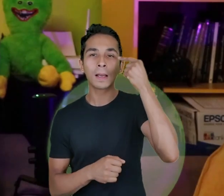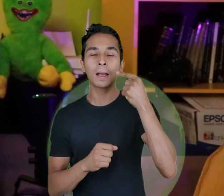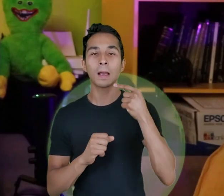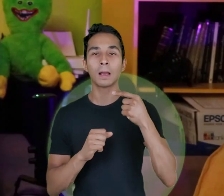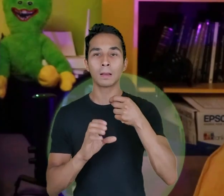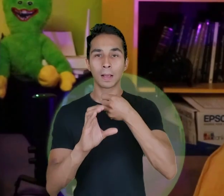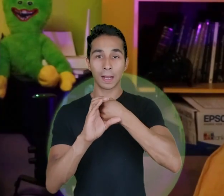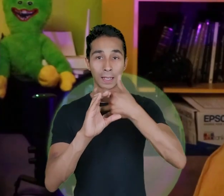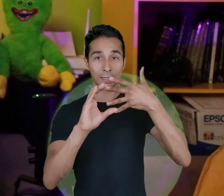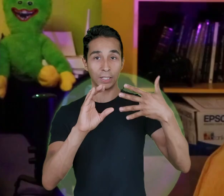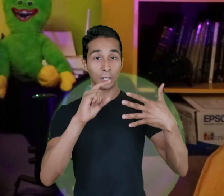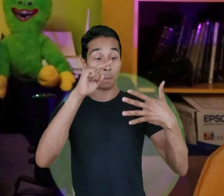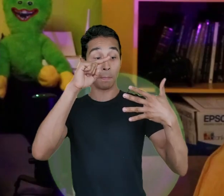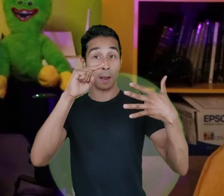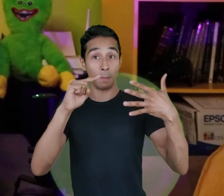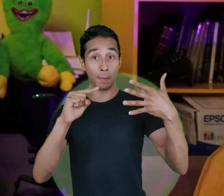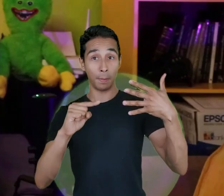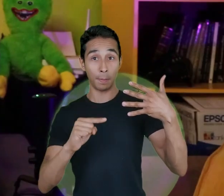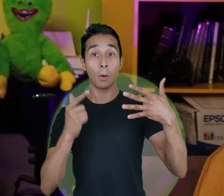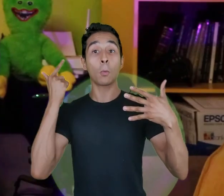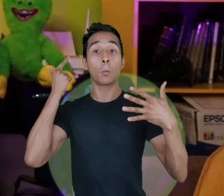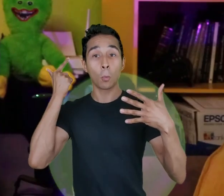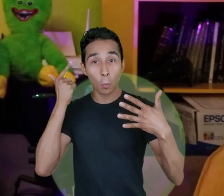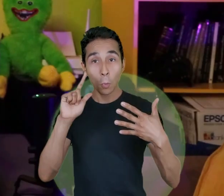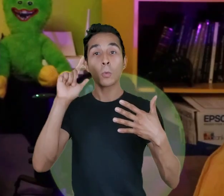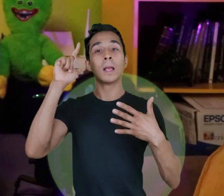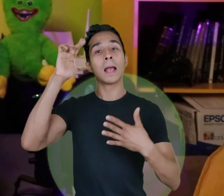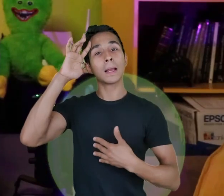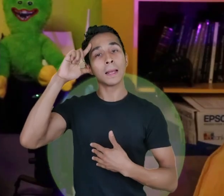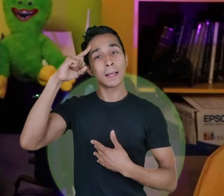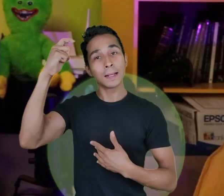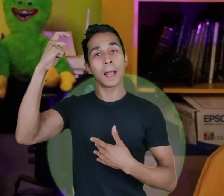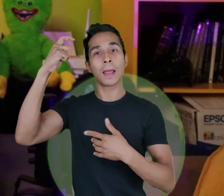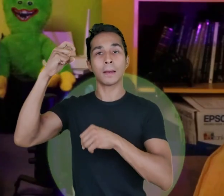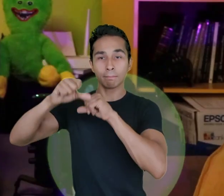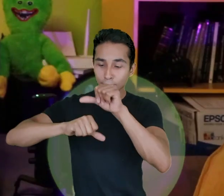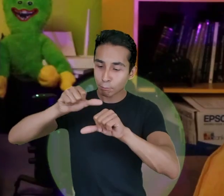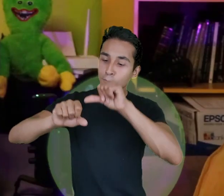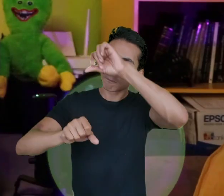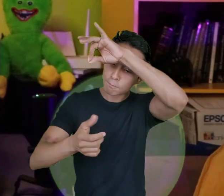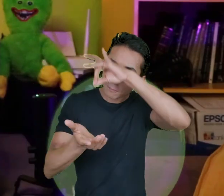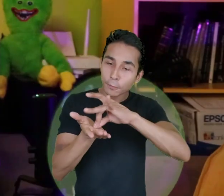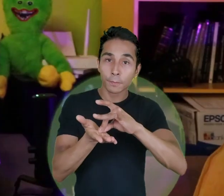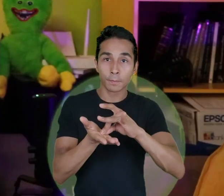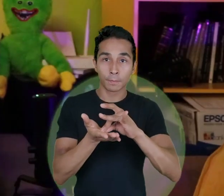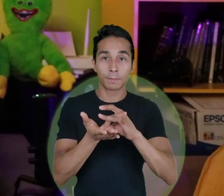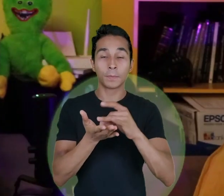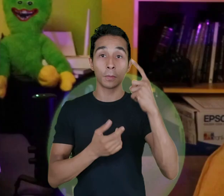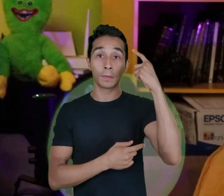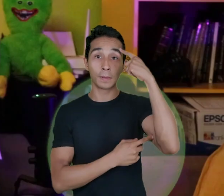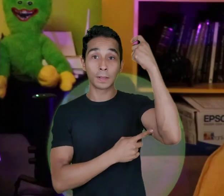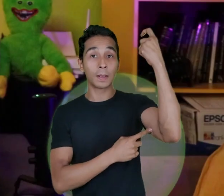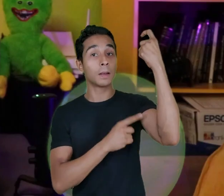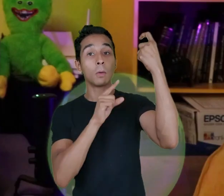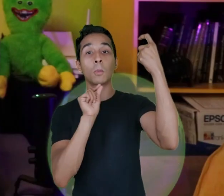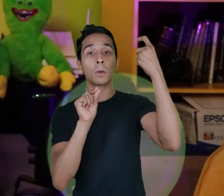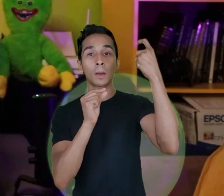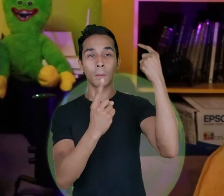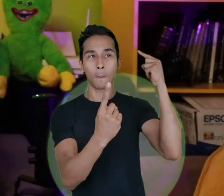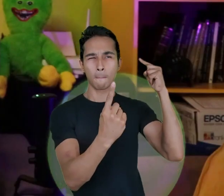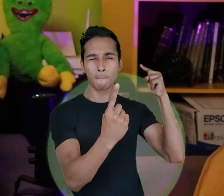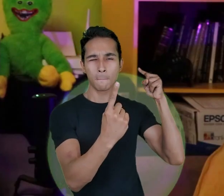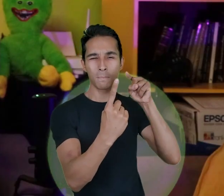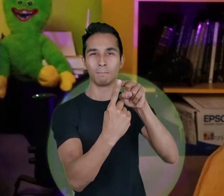precisa para realizar essa ideia, né? Acho que o primeiro ponto é pensar essa ideia como um desígnio, né? Como